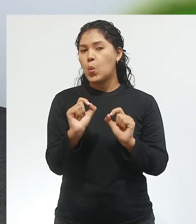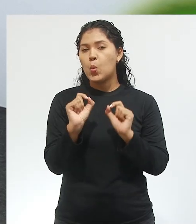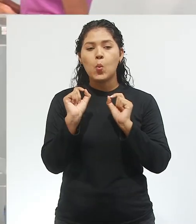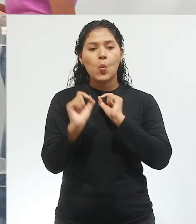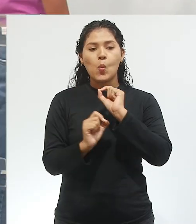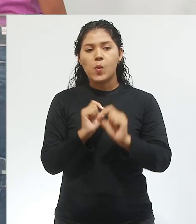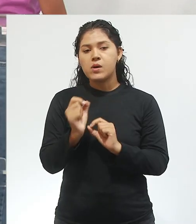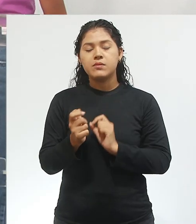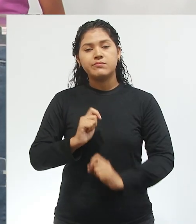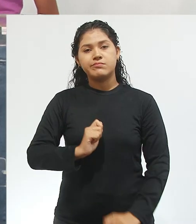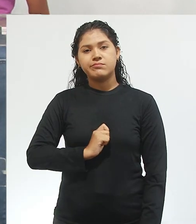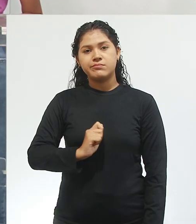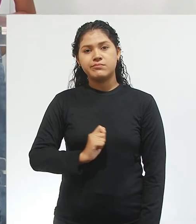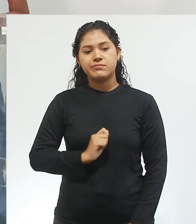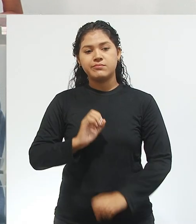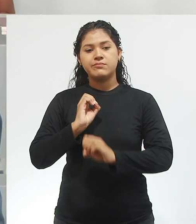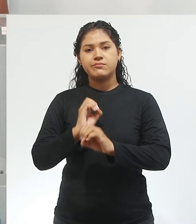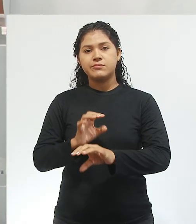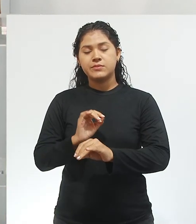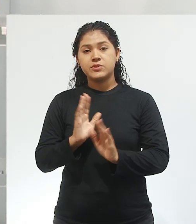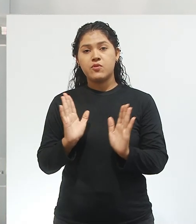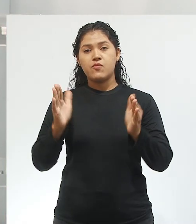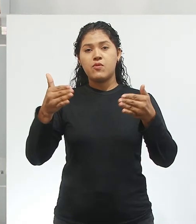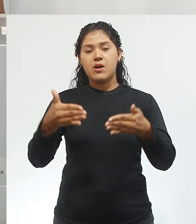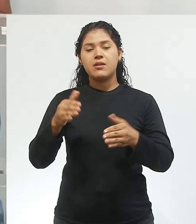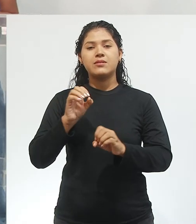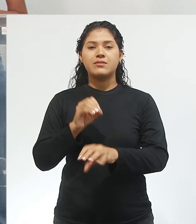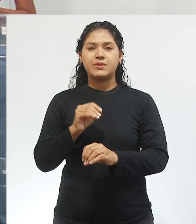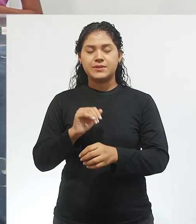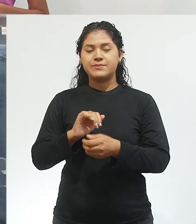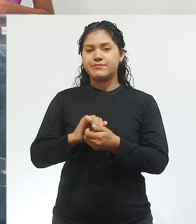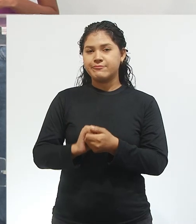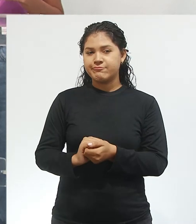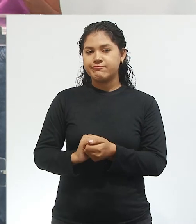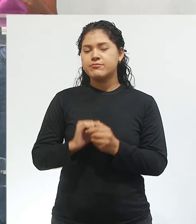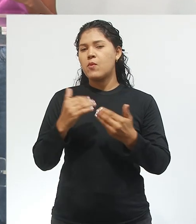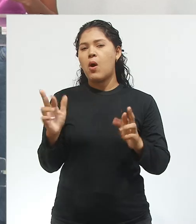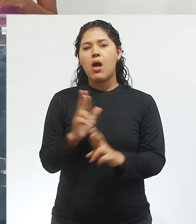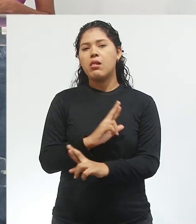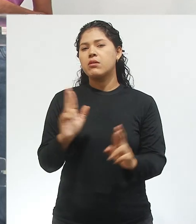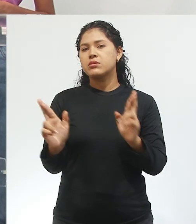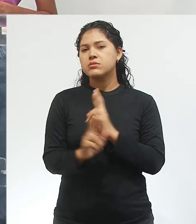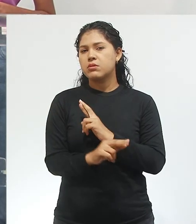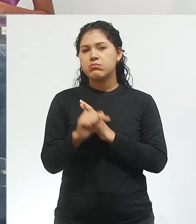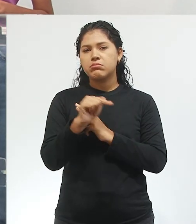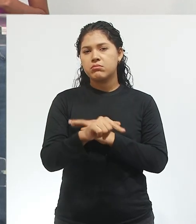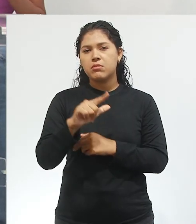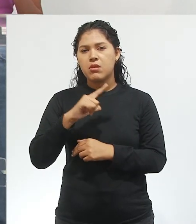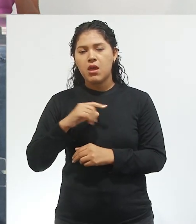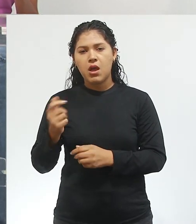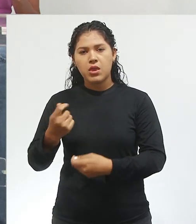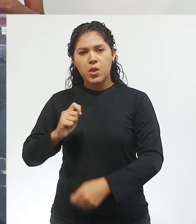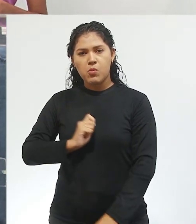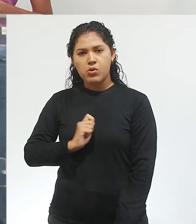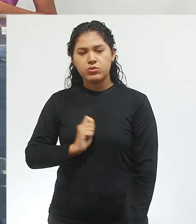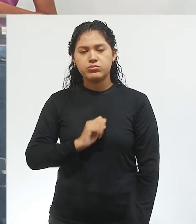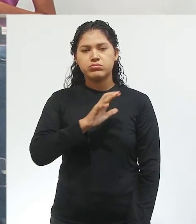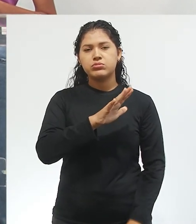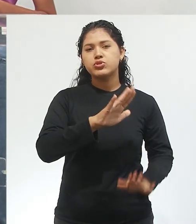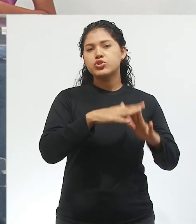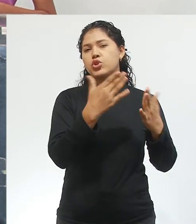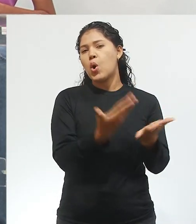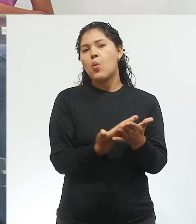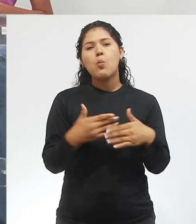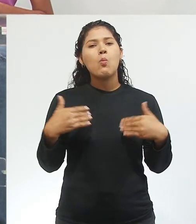tema Antropologia e Educação. Qual a relação entre antropologia